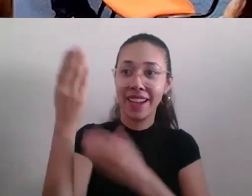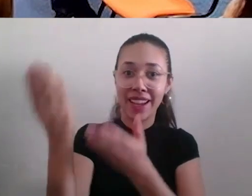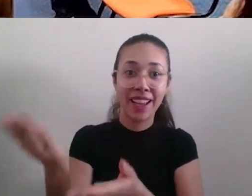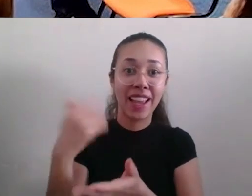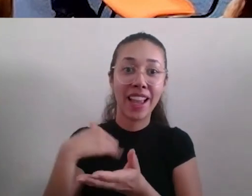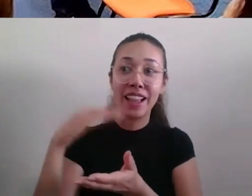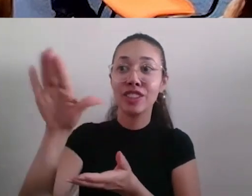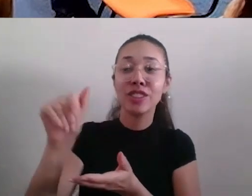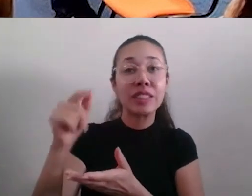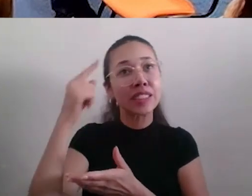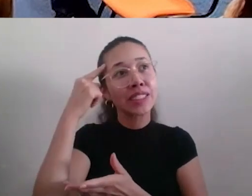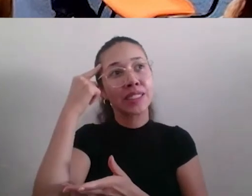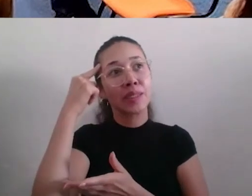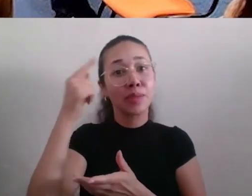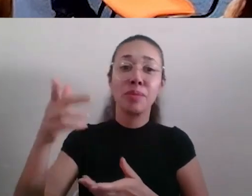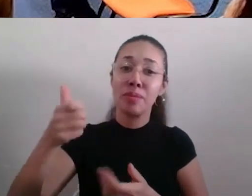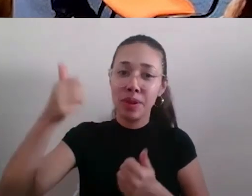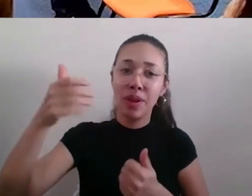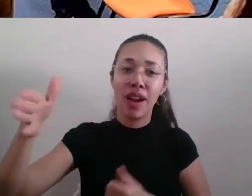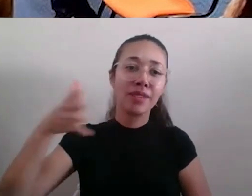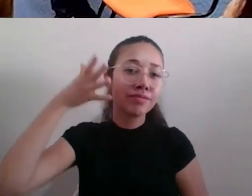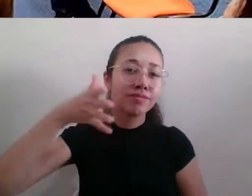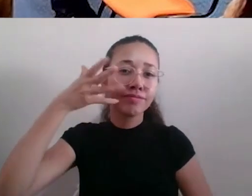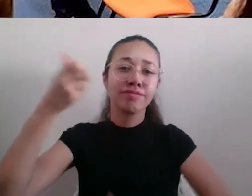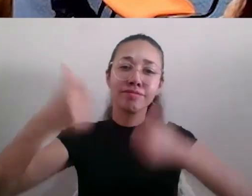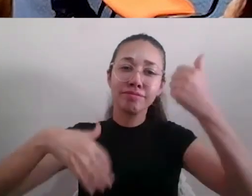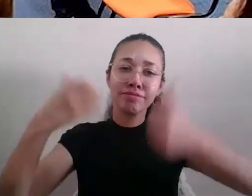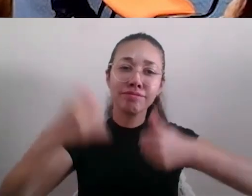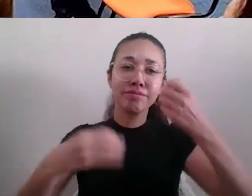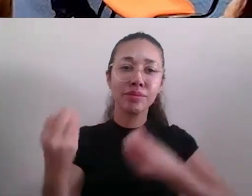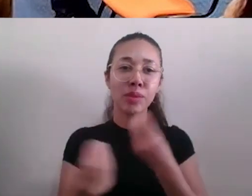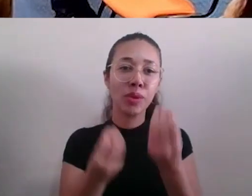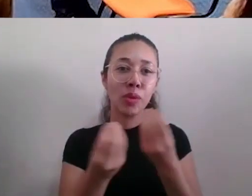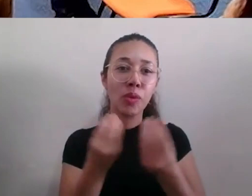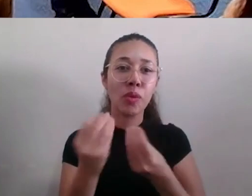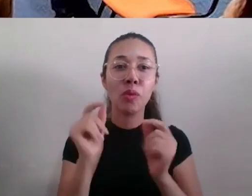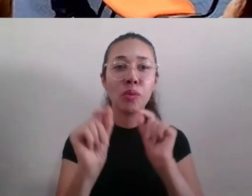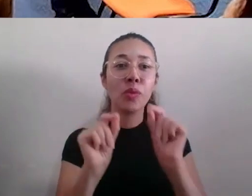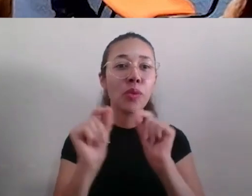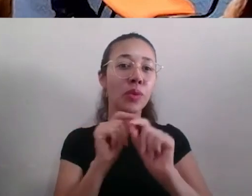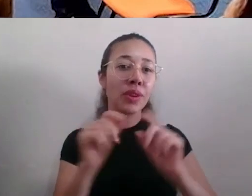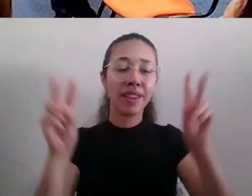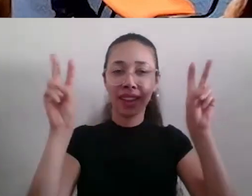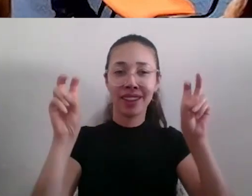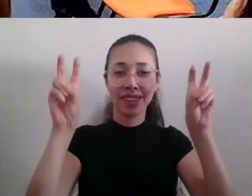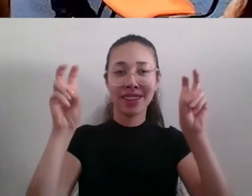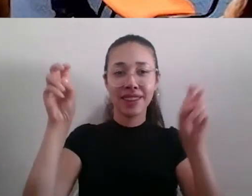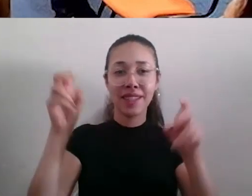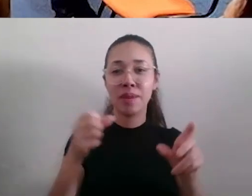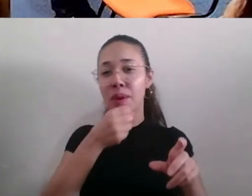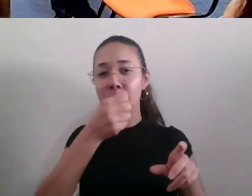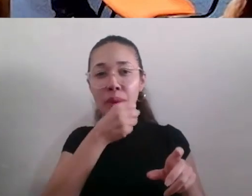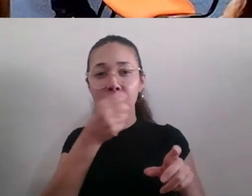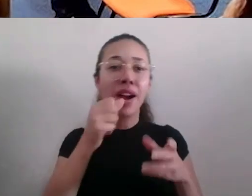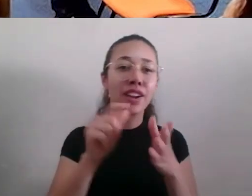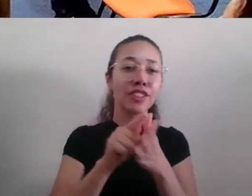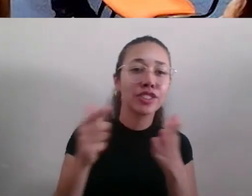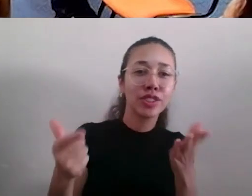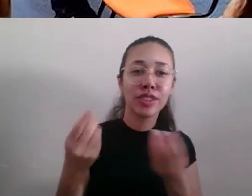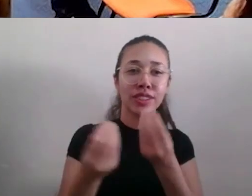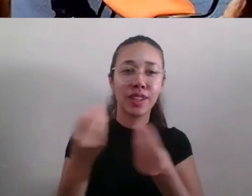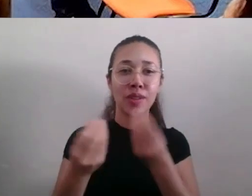fazer uma palestra para ela contar como que foi essa incursão jornalística no mundo do judiciário, no mundo